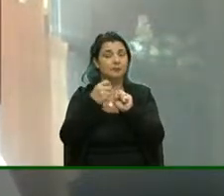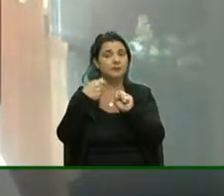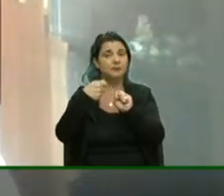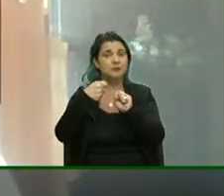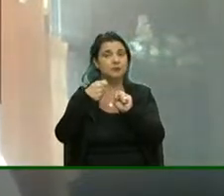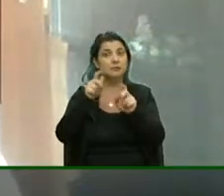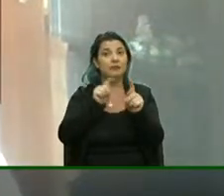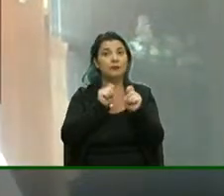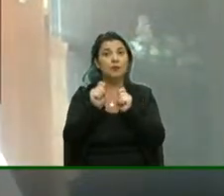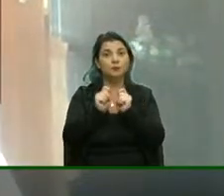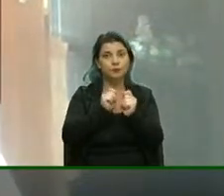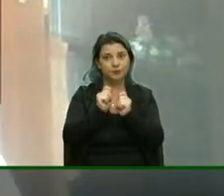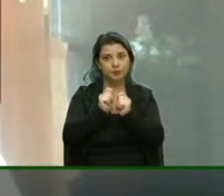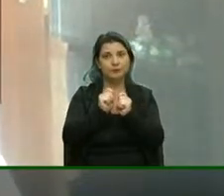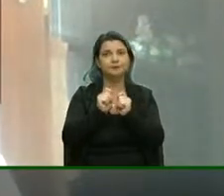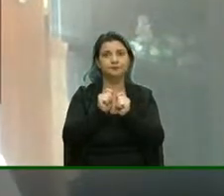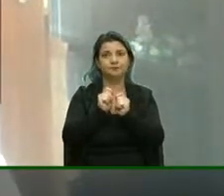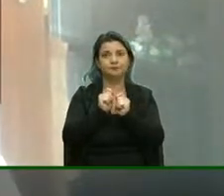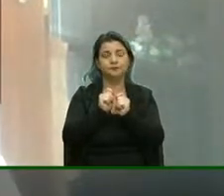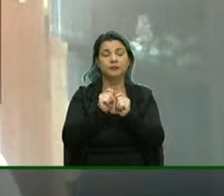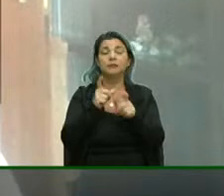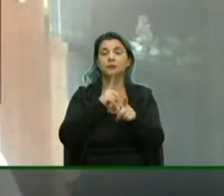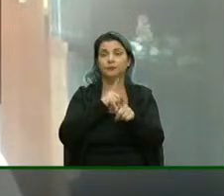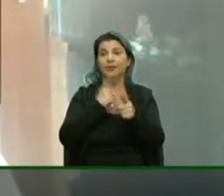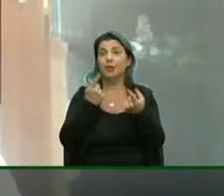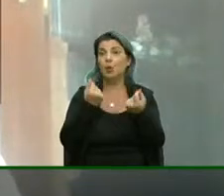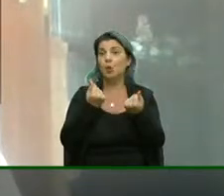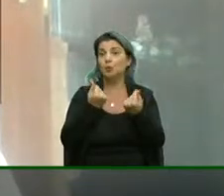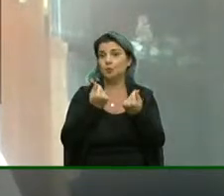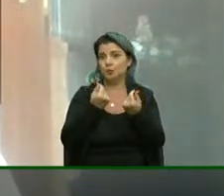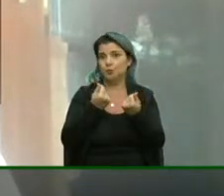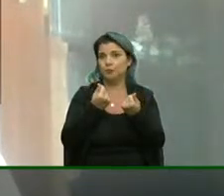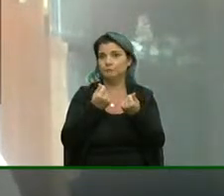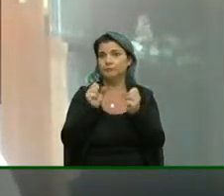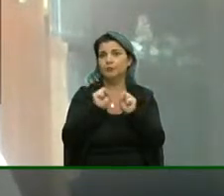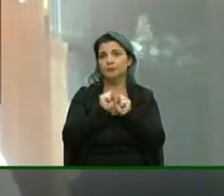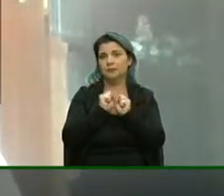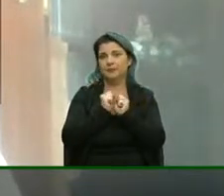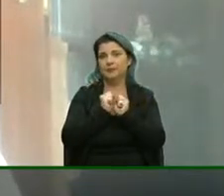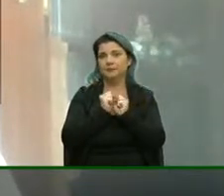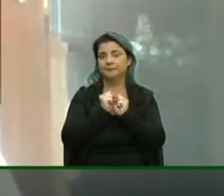ter controle. Portanto, existe um custo nesse sistema.